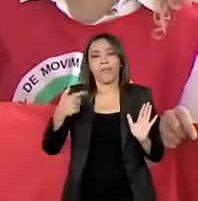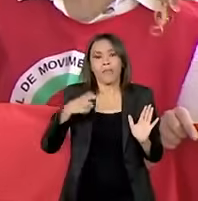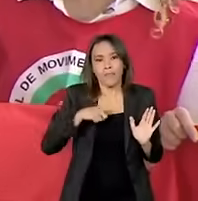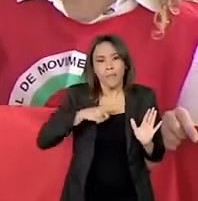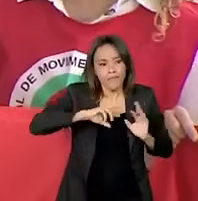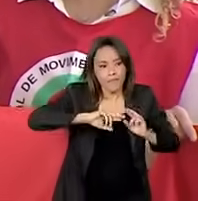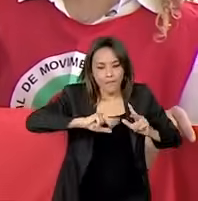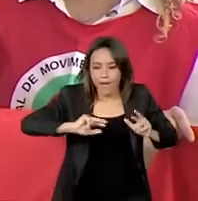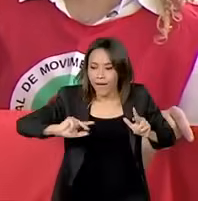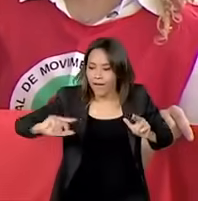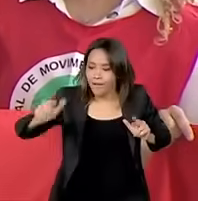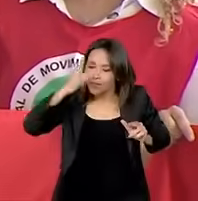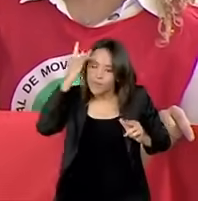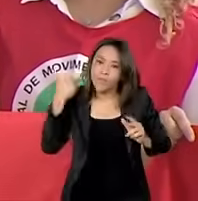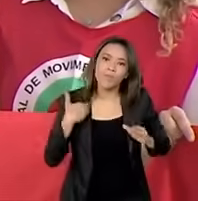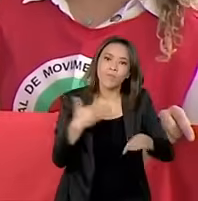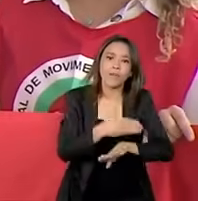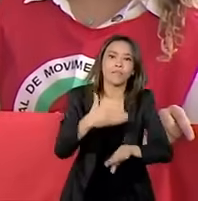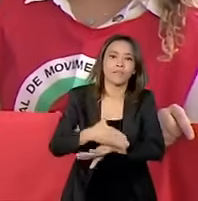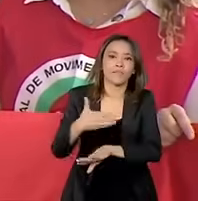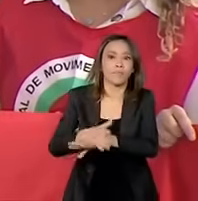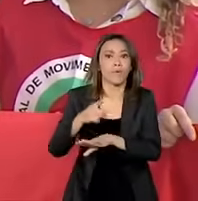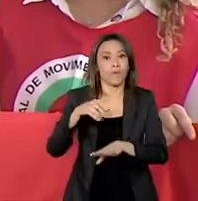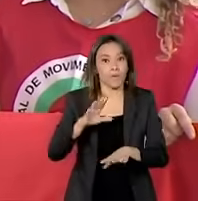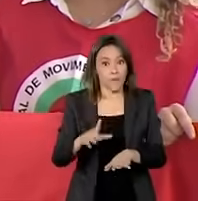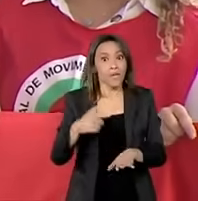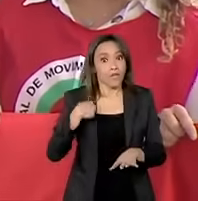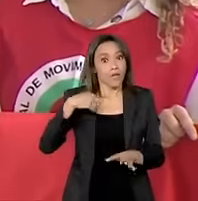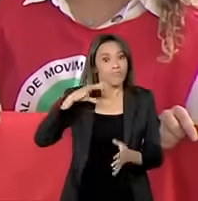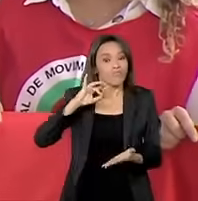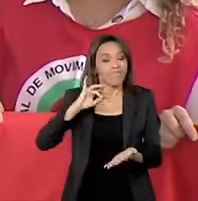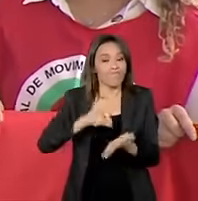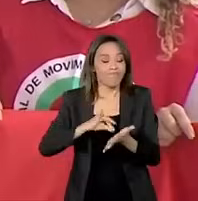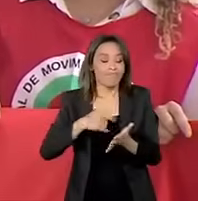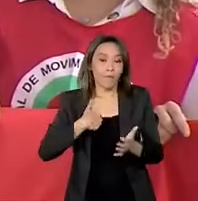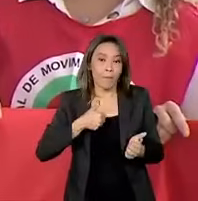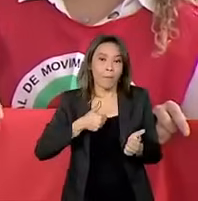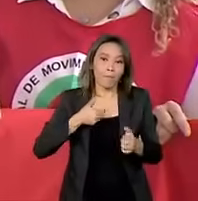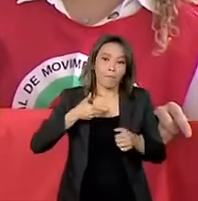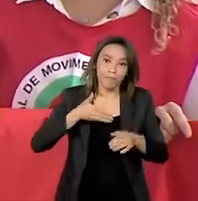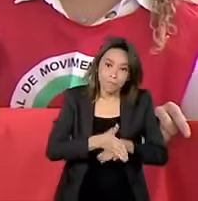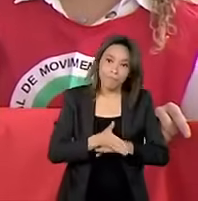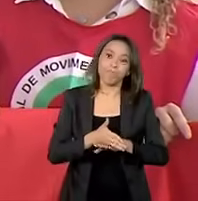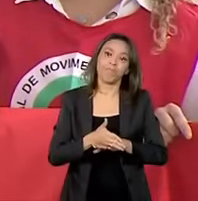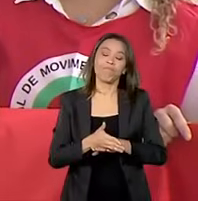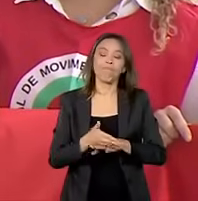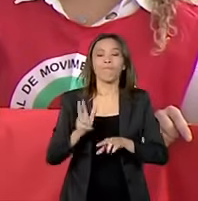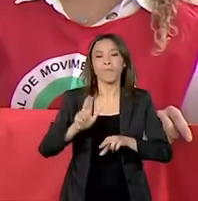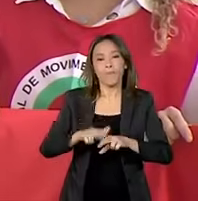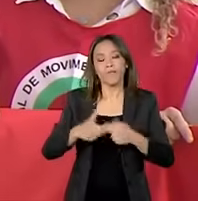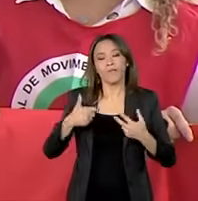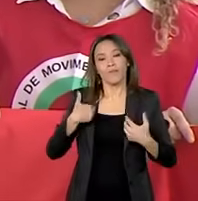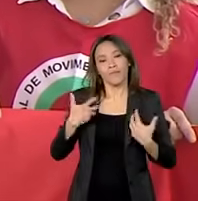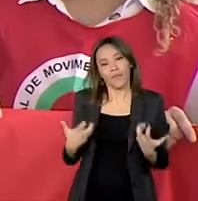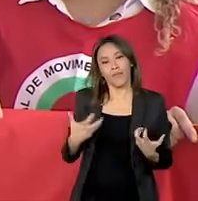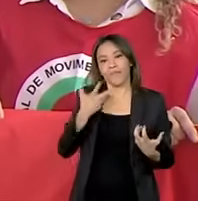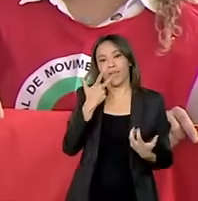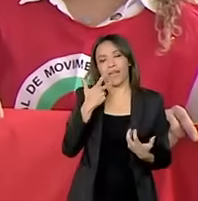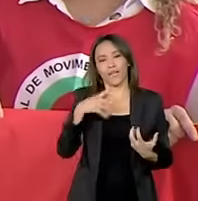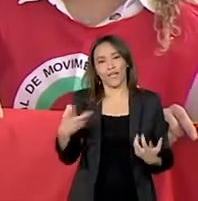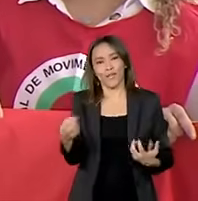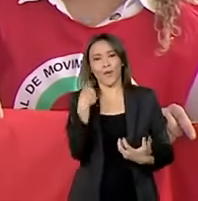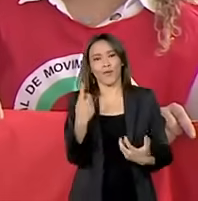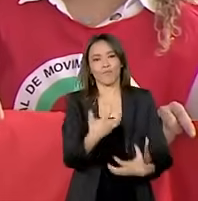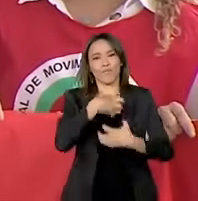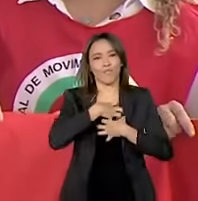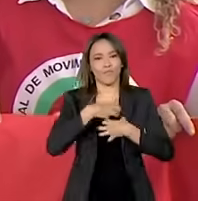muitas mãos sonhos reais daqueles que constroem esse país. Por isso, gostaria de dizer que estamos muito